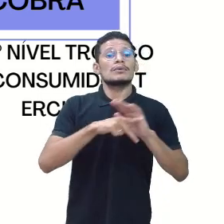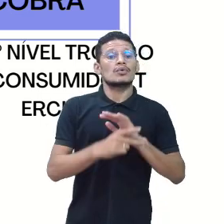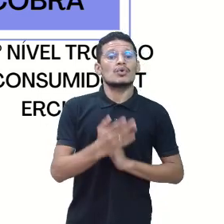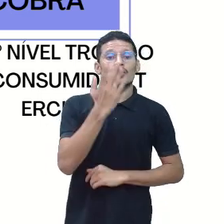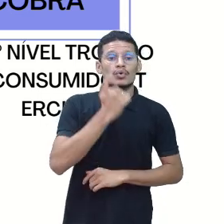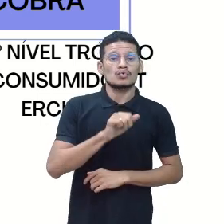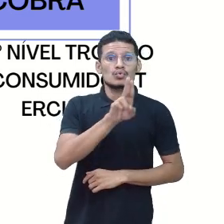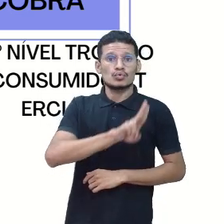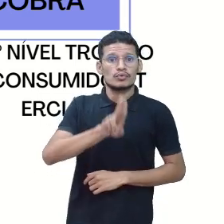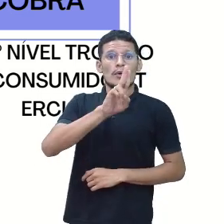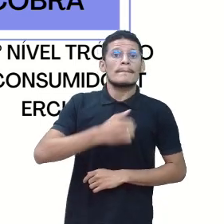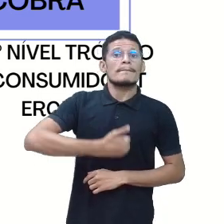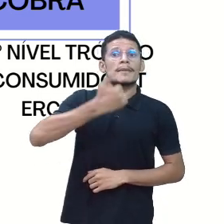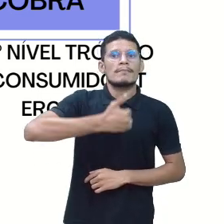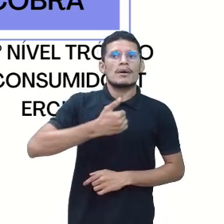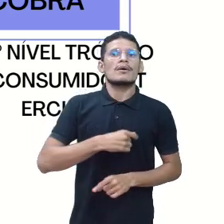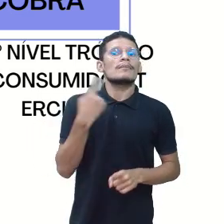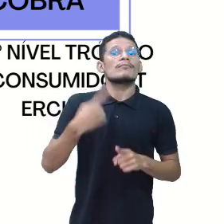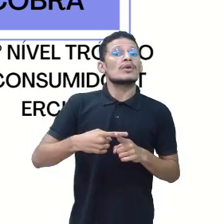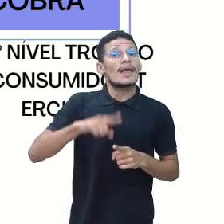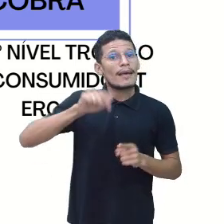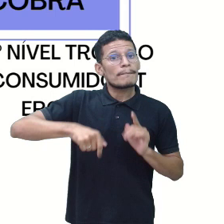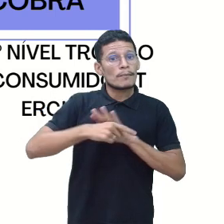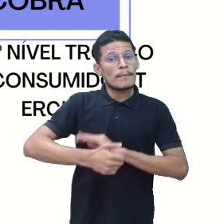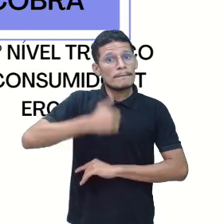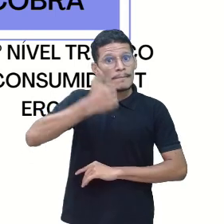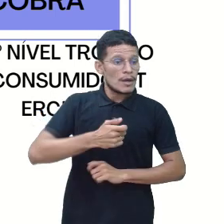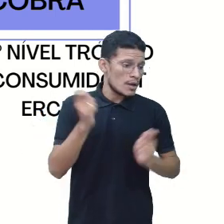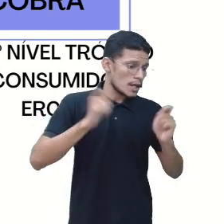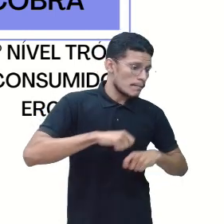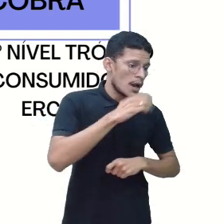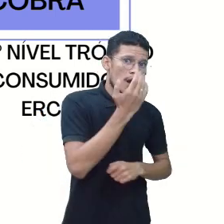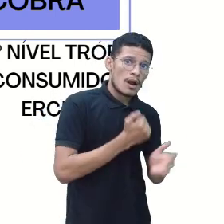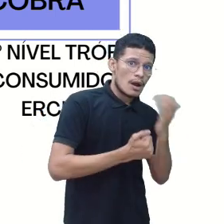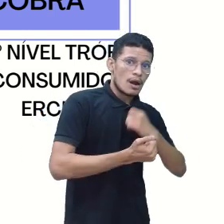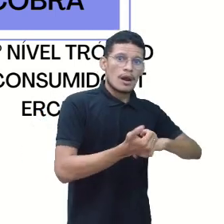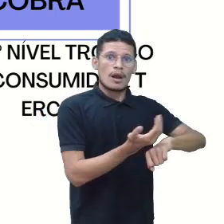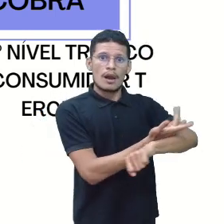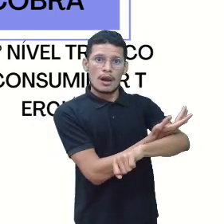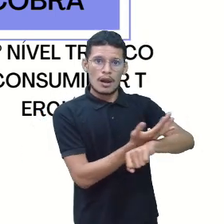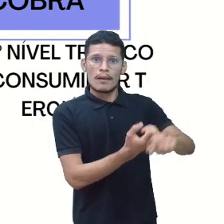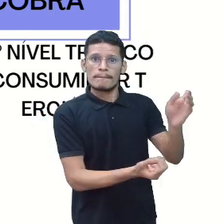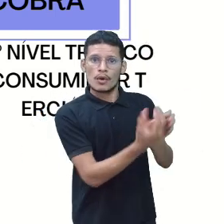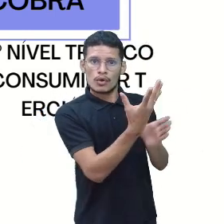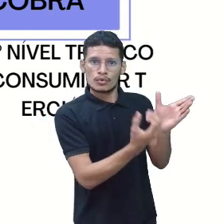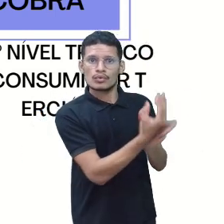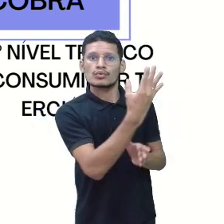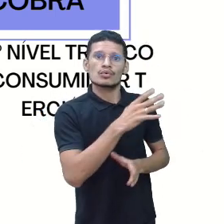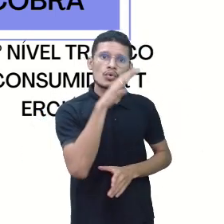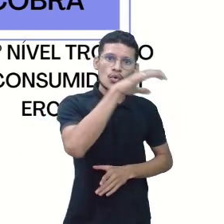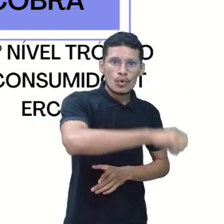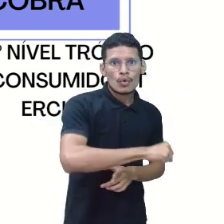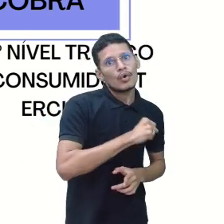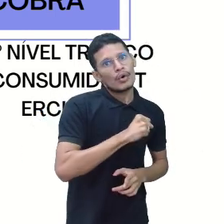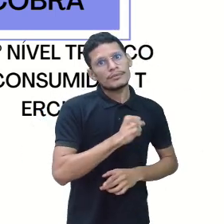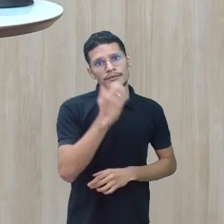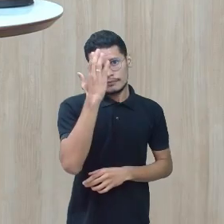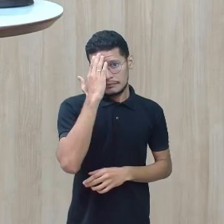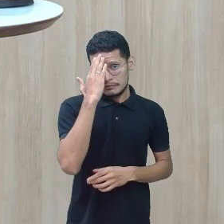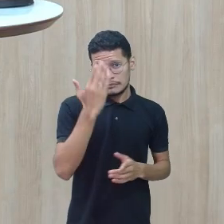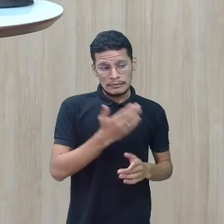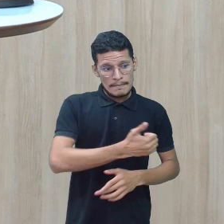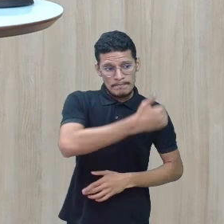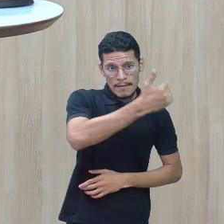consumidor primário, porque ele é o primeiro ser que se alimenta do produtor, do primeiro